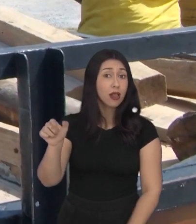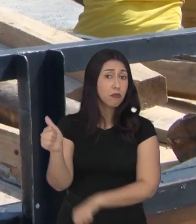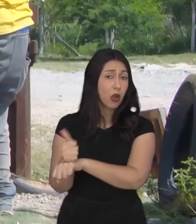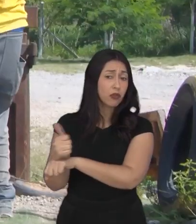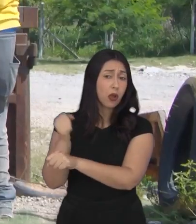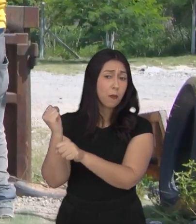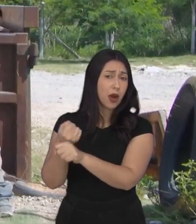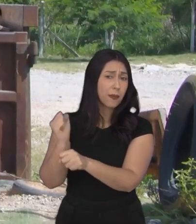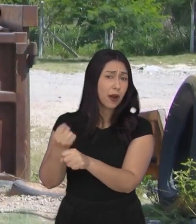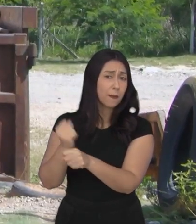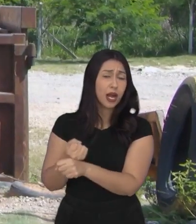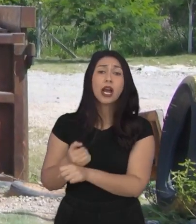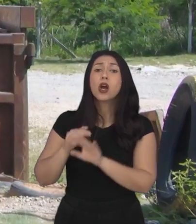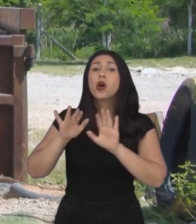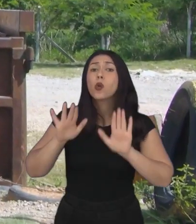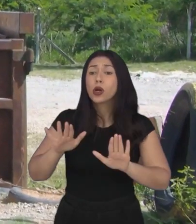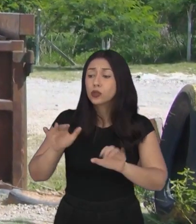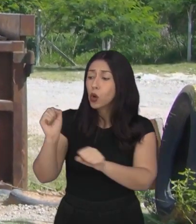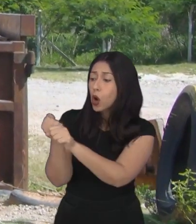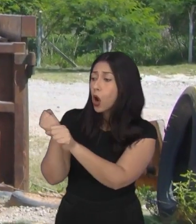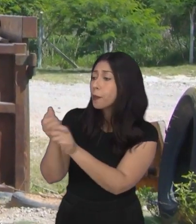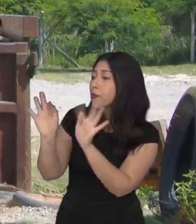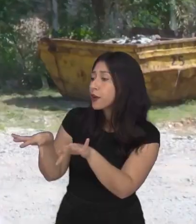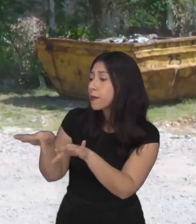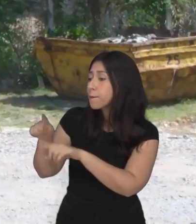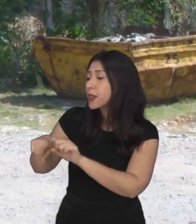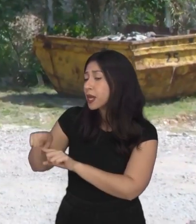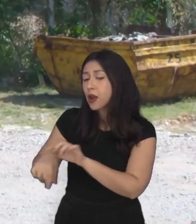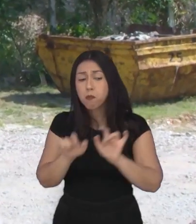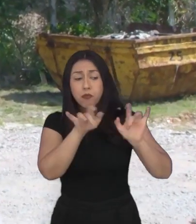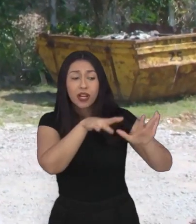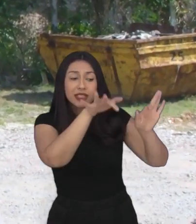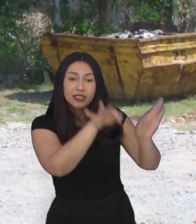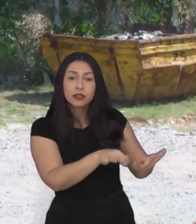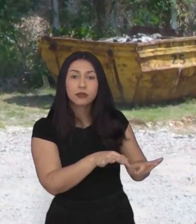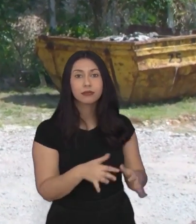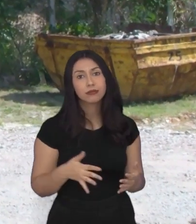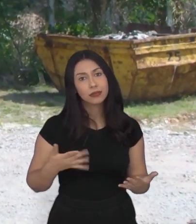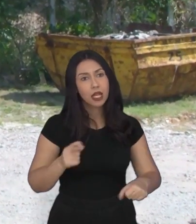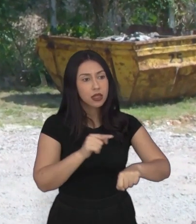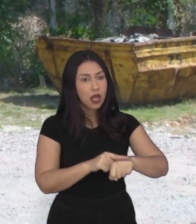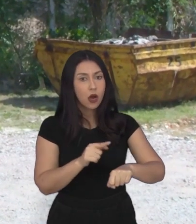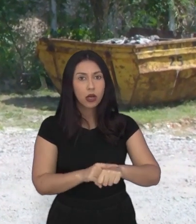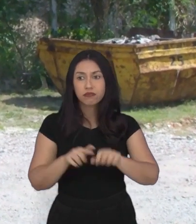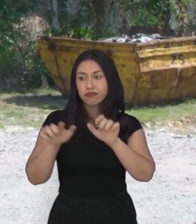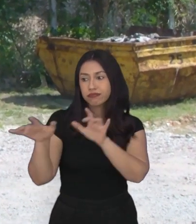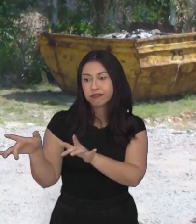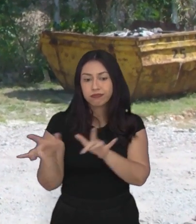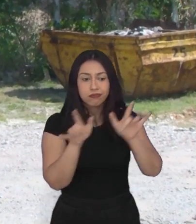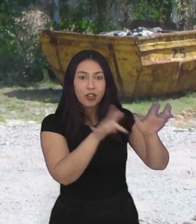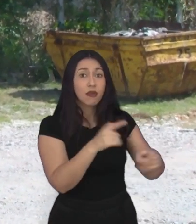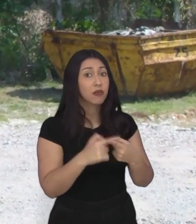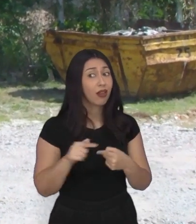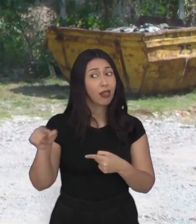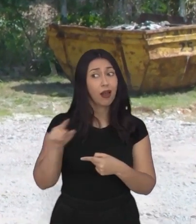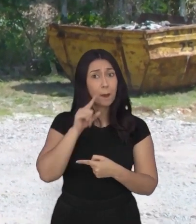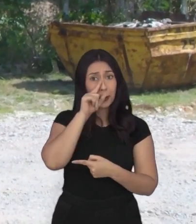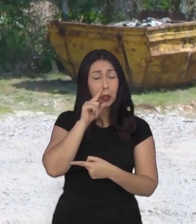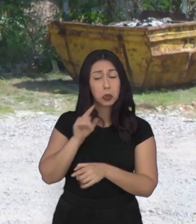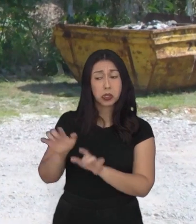que o corpo apresenta. E a campanha Fevereiro Laranja existe exatamente para alertar a